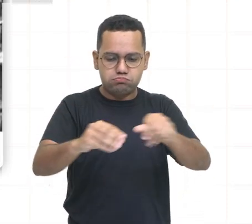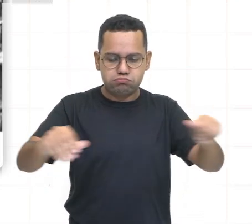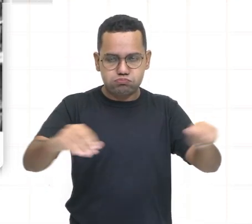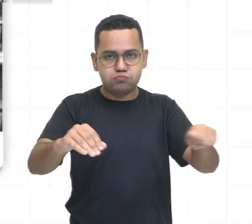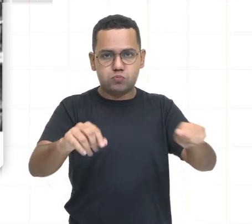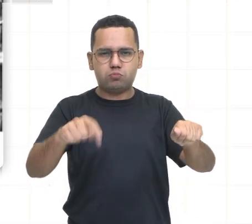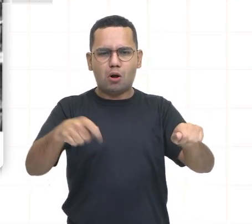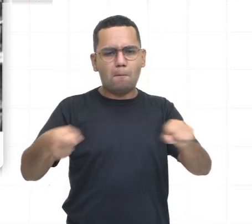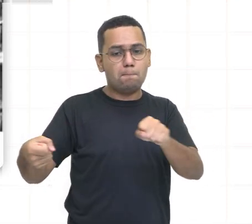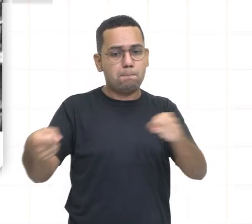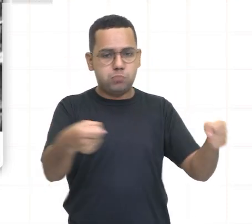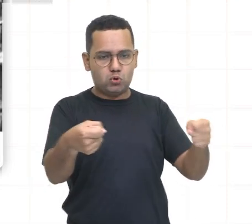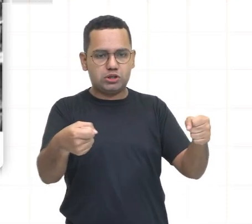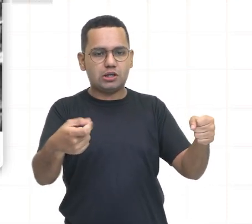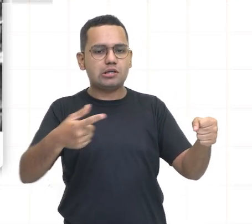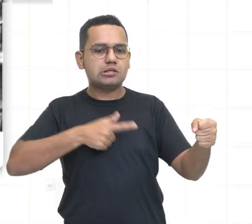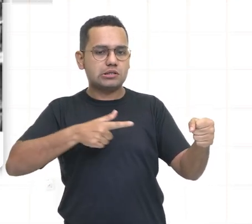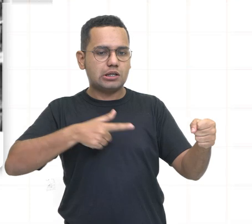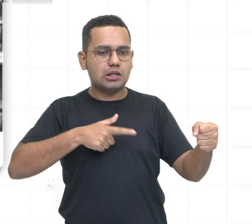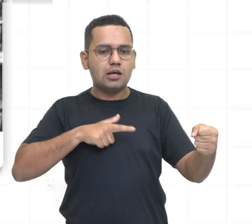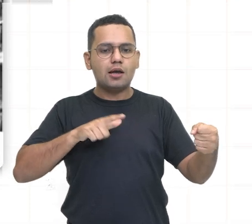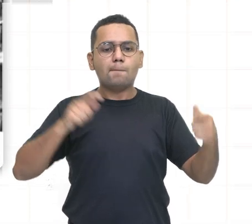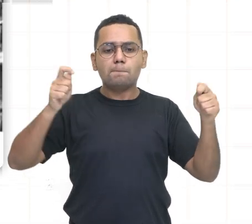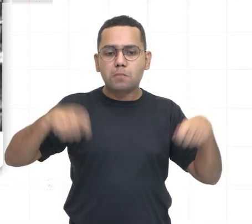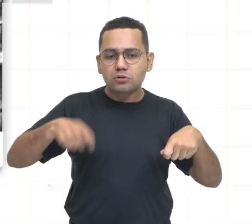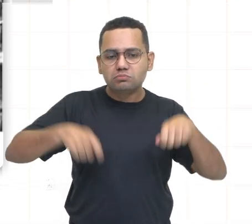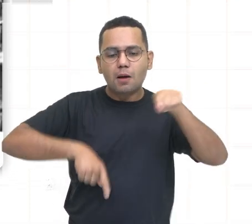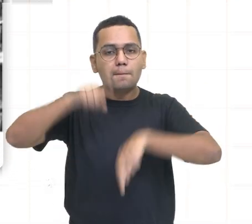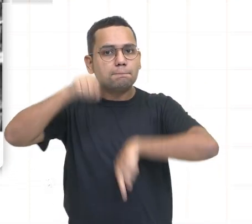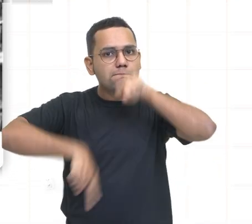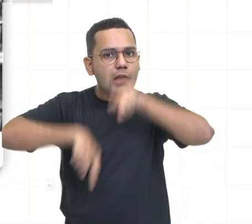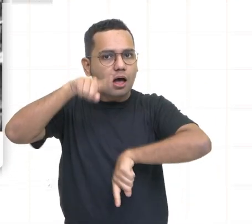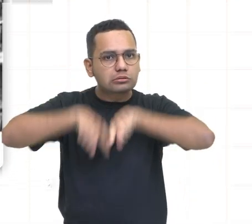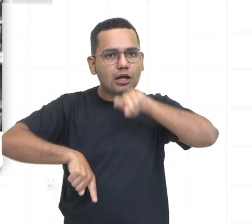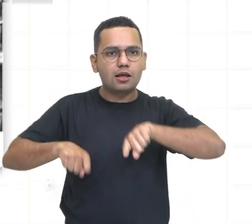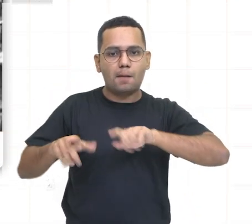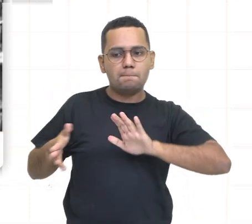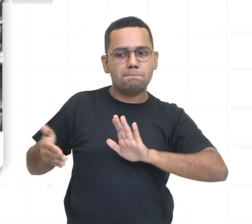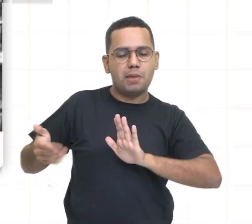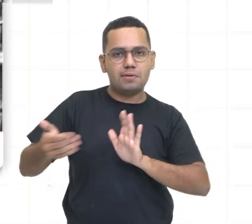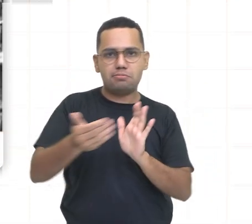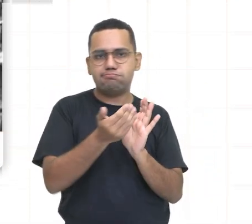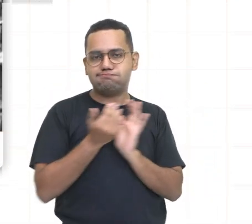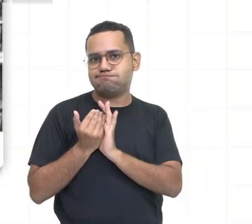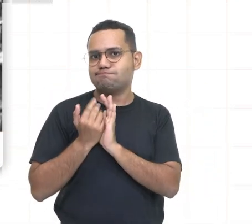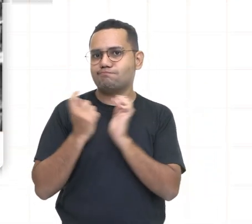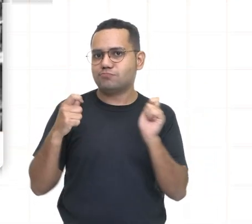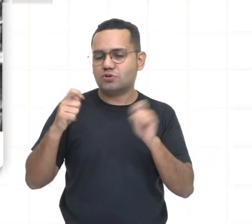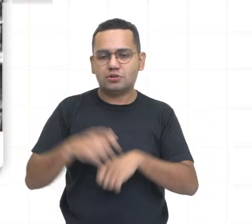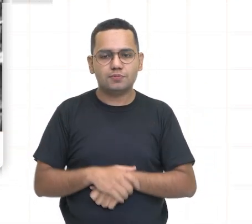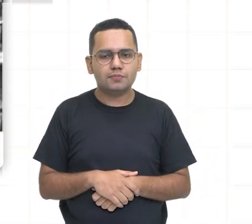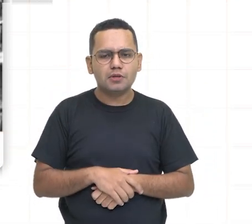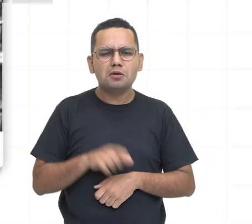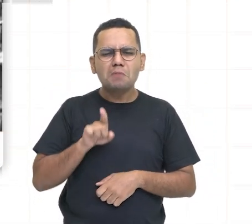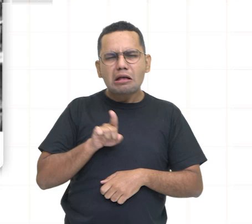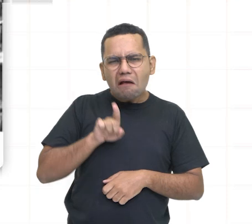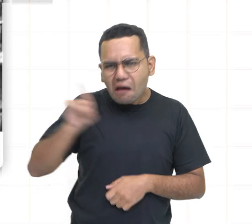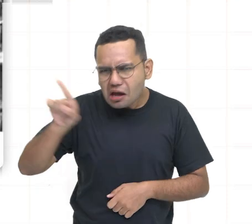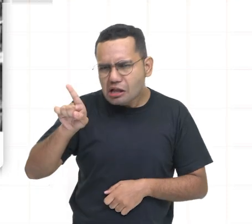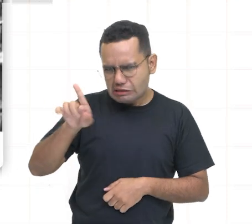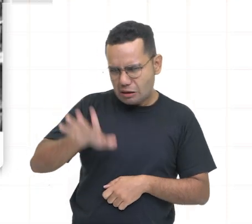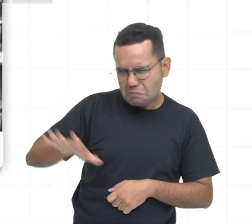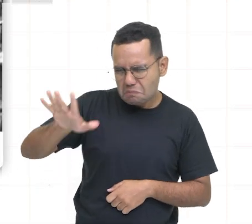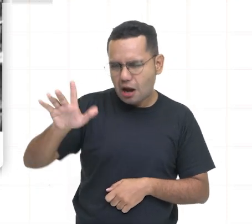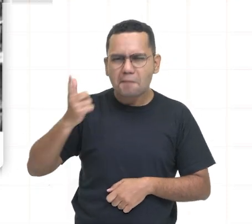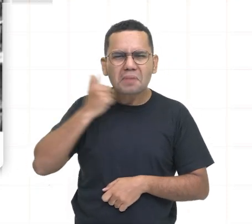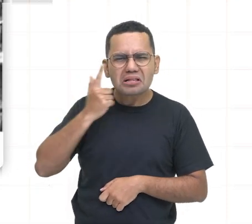a obtenção de poder e recursos materiais. Gente, o Hitler tinha a ideia ali do espaço vital, que,